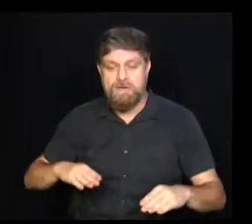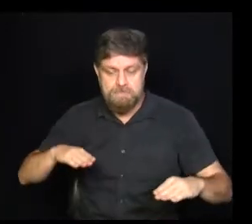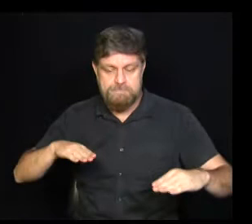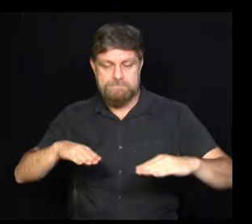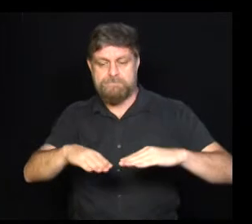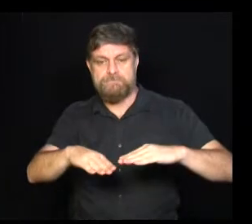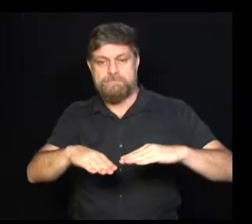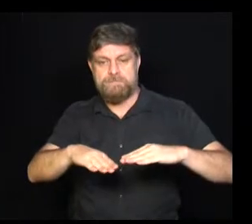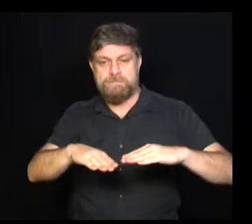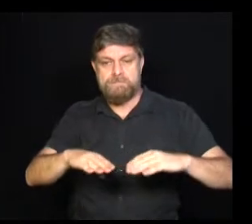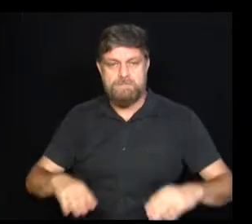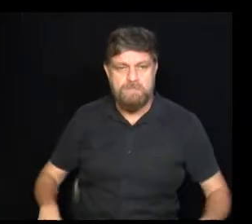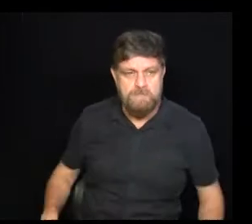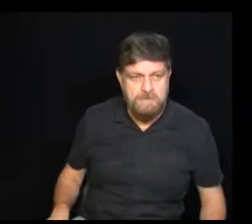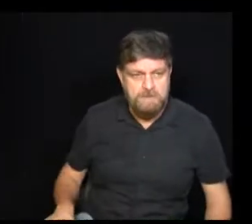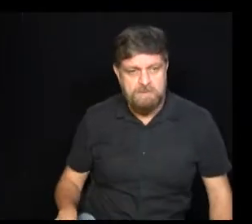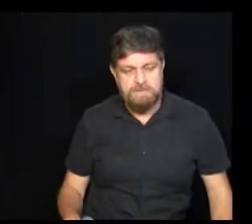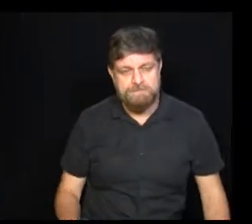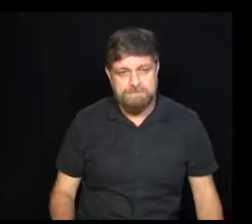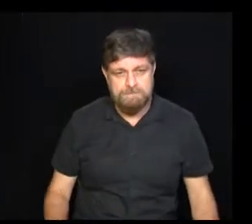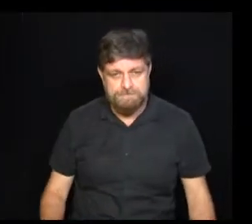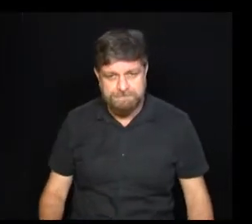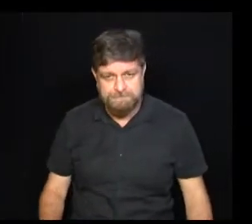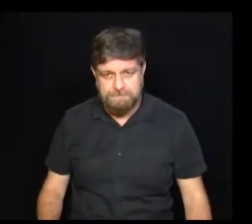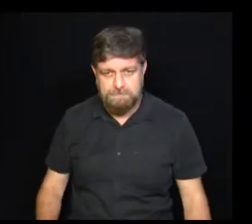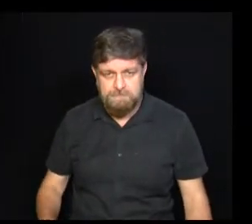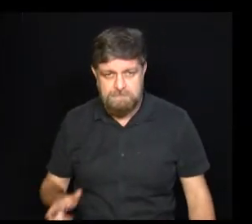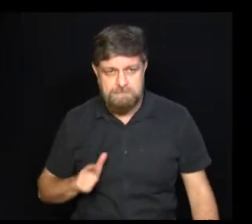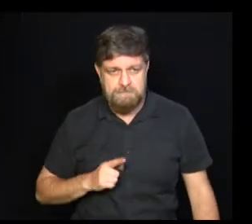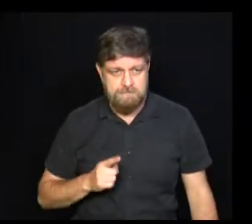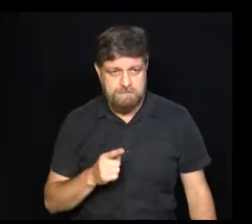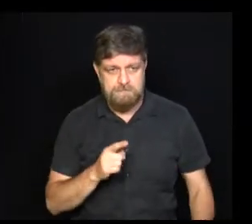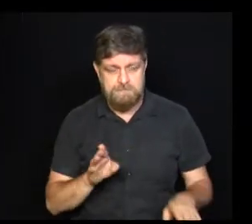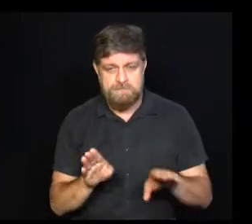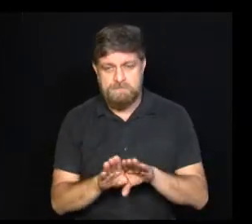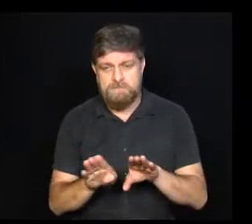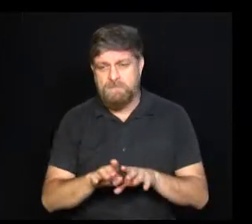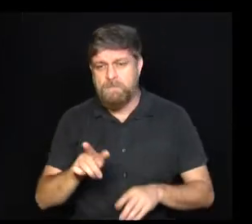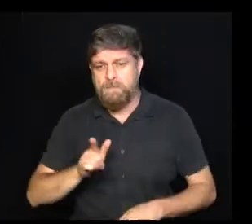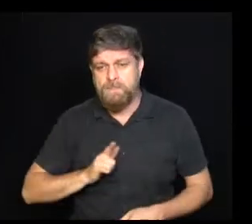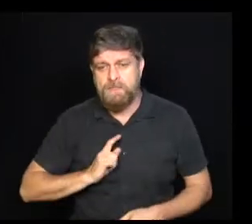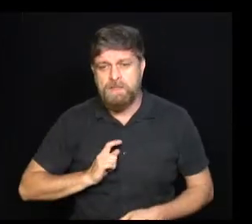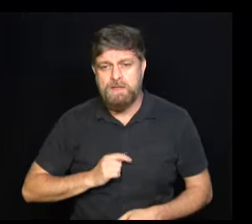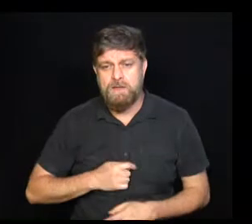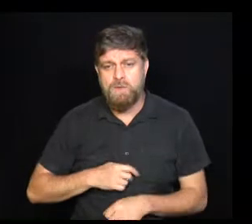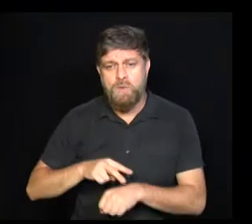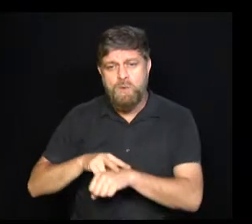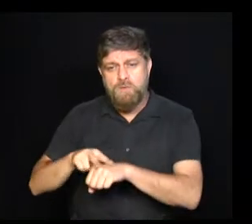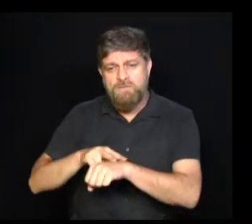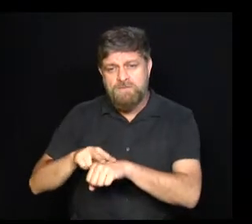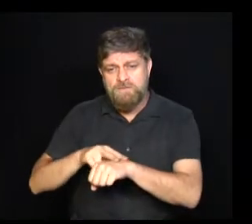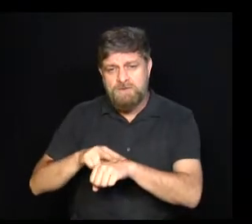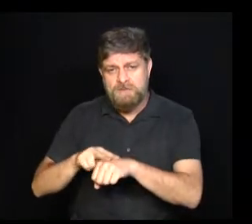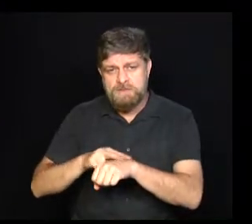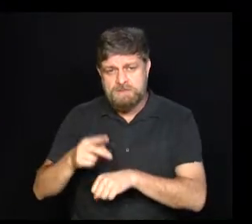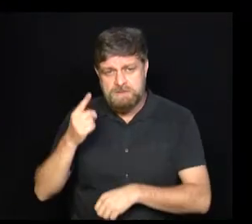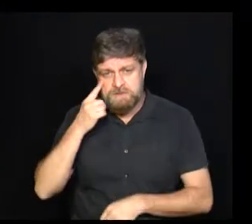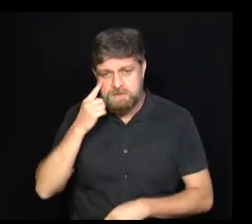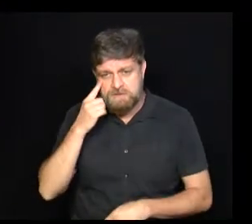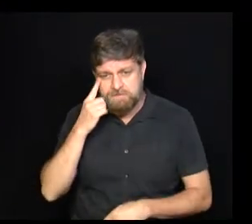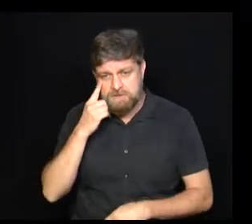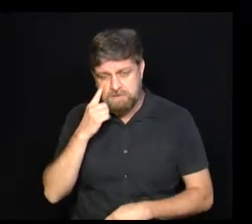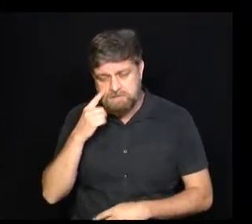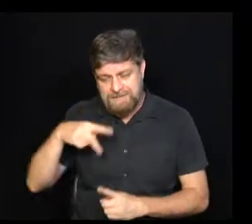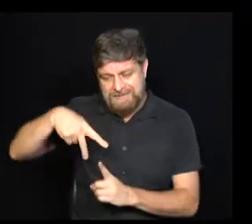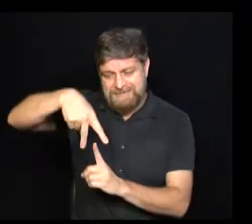Laís. Nós temos aí também o verdinho. Vê a seta em cima, é